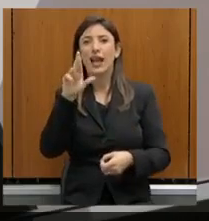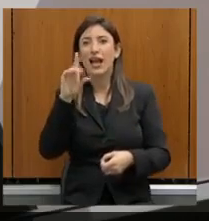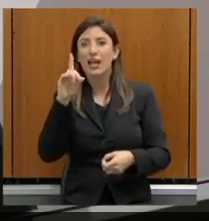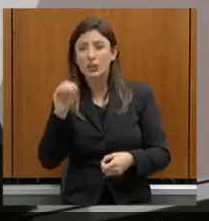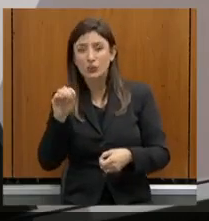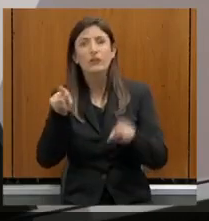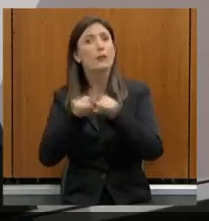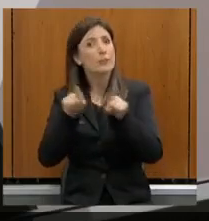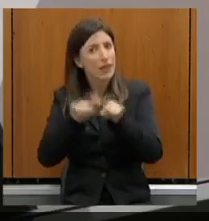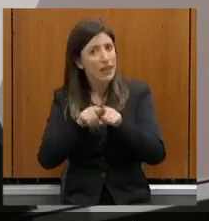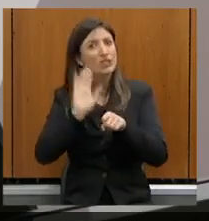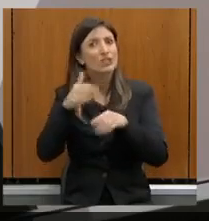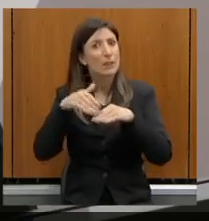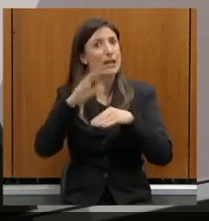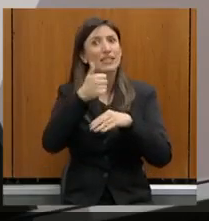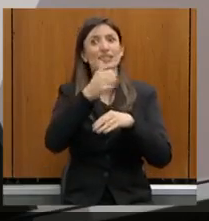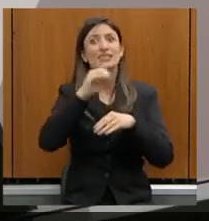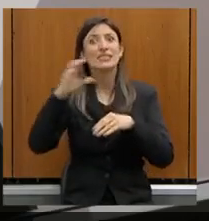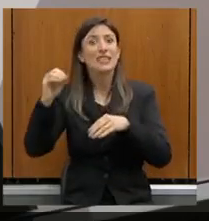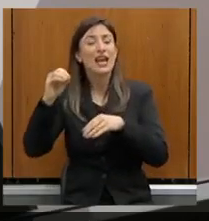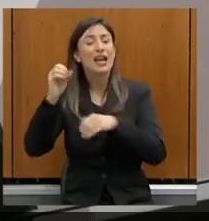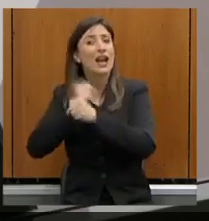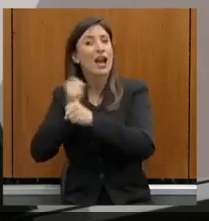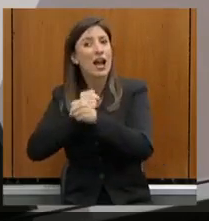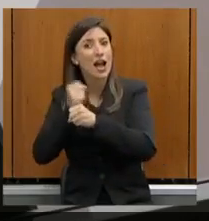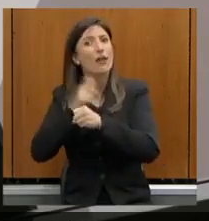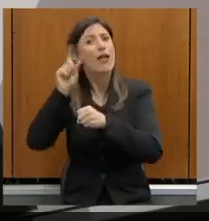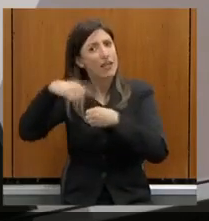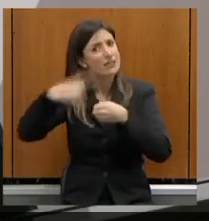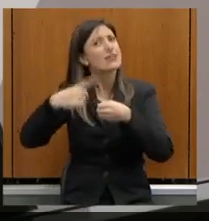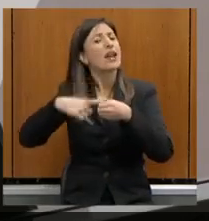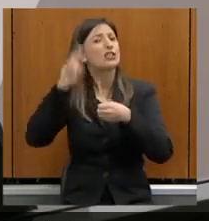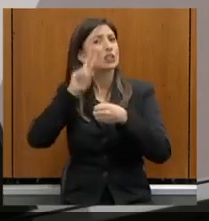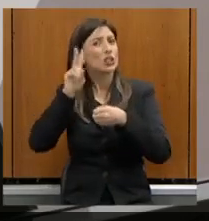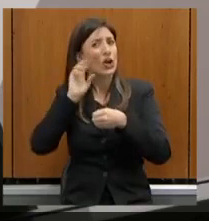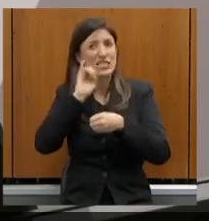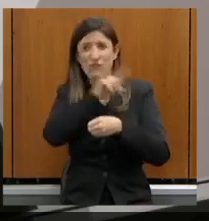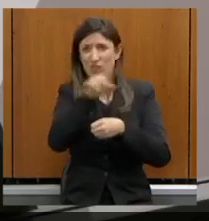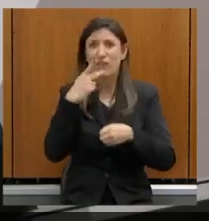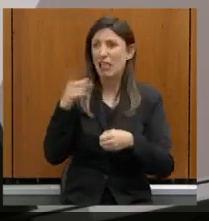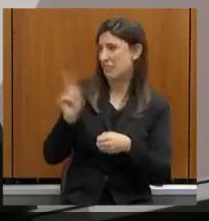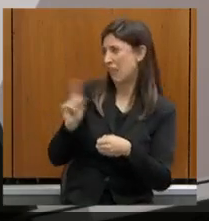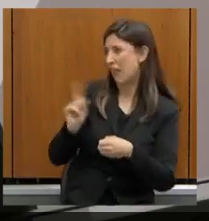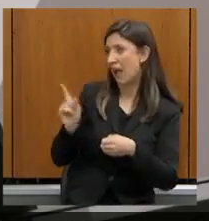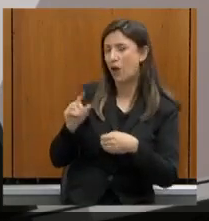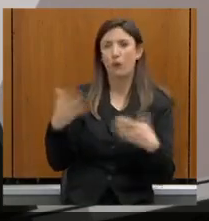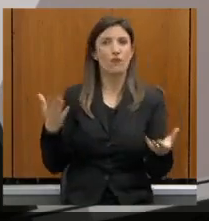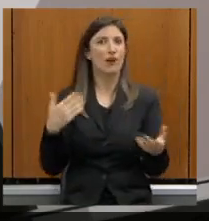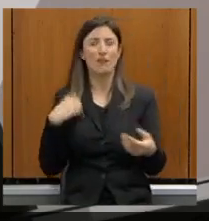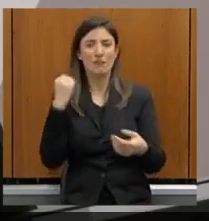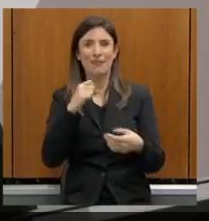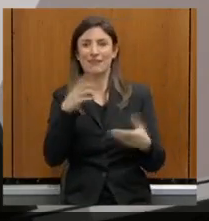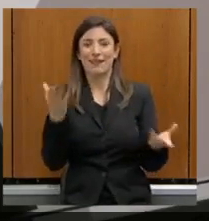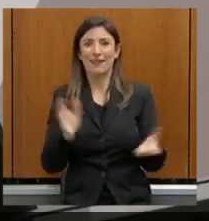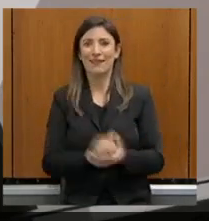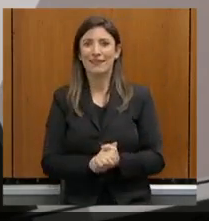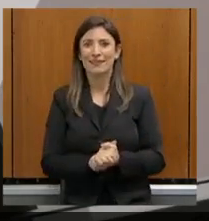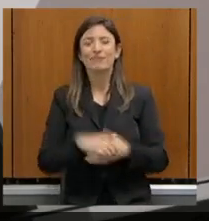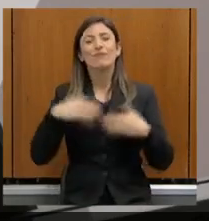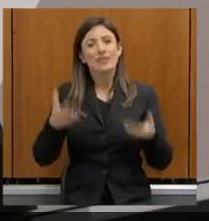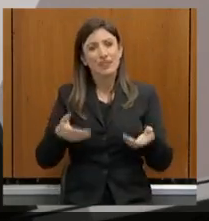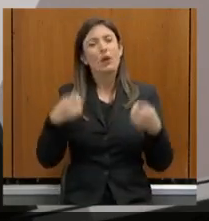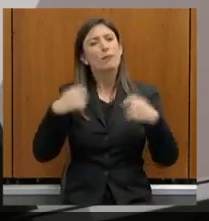O é isso? É a minha história. Então, há que se diferenciar barroco e